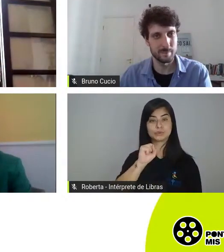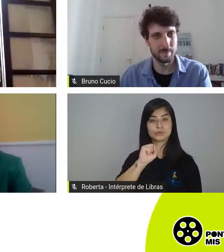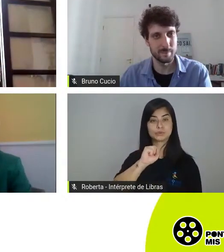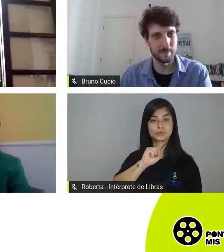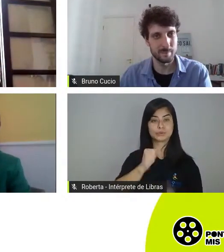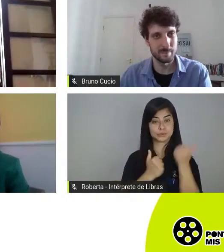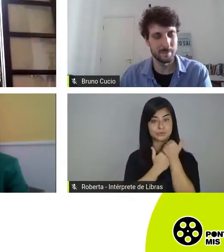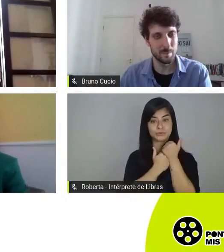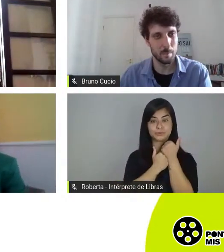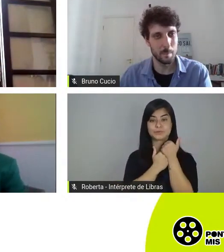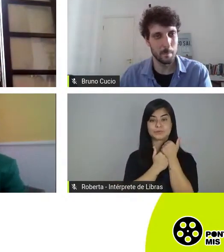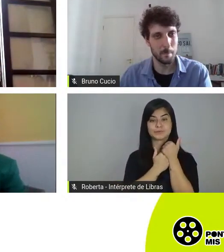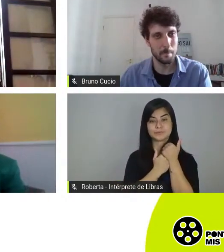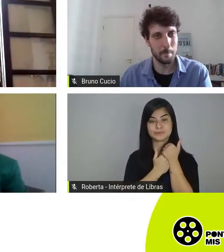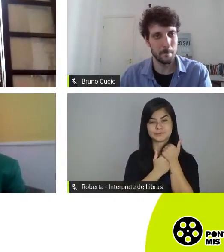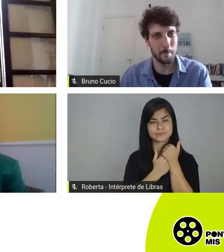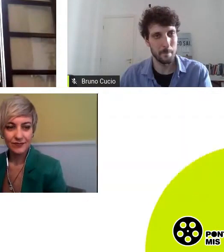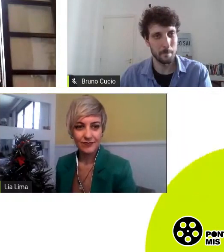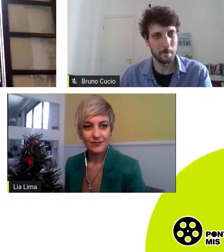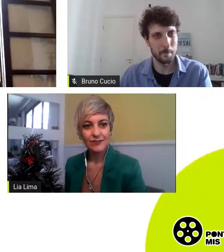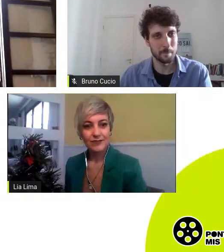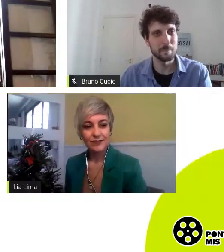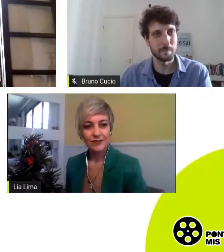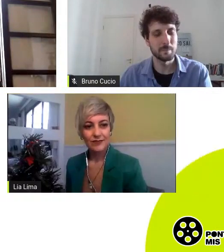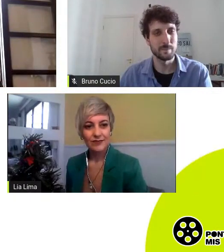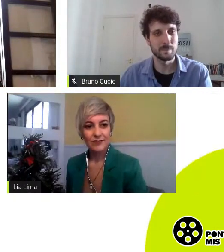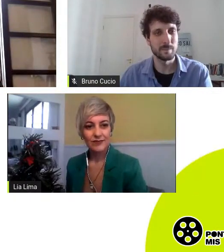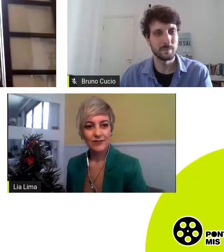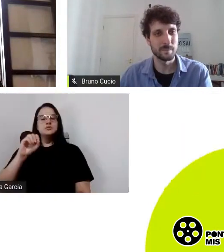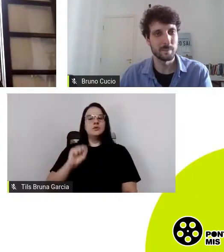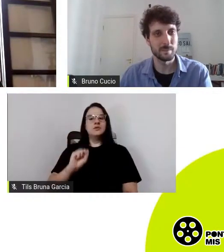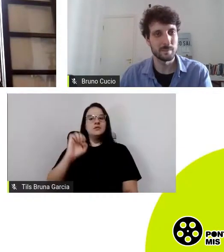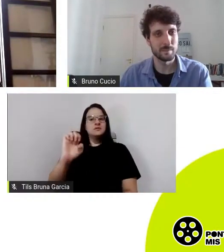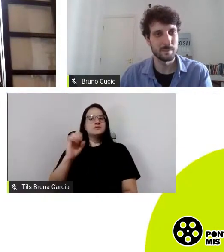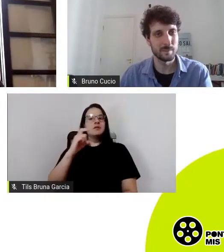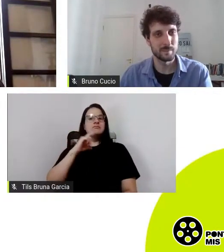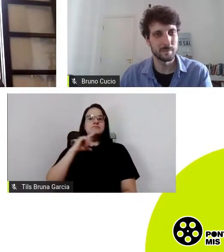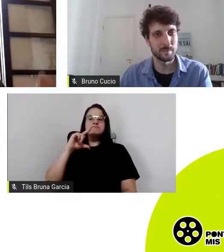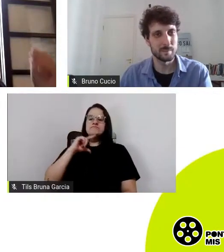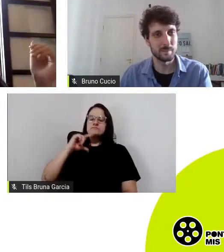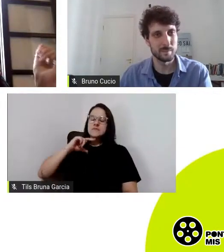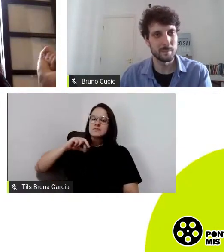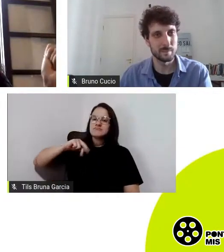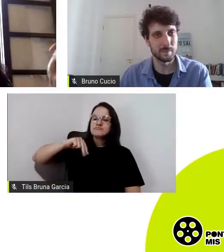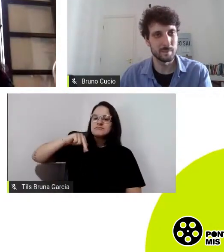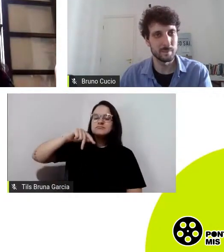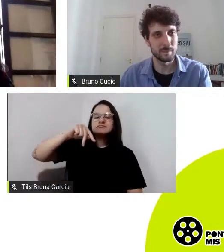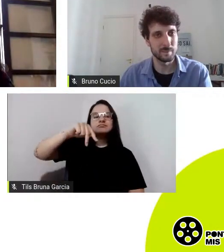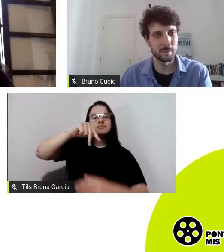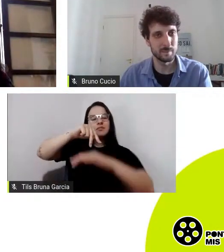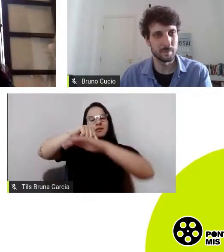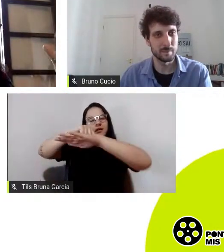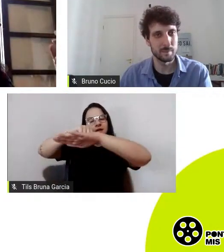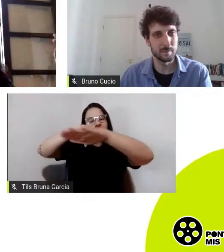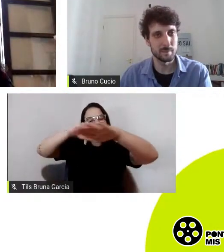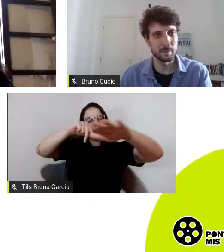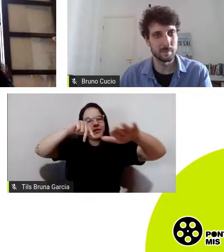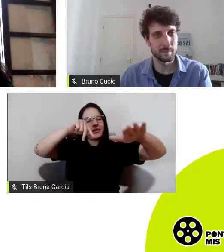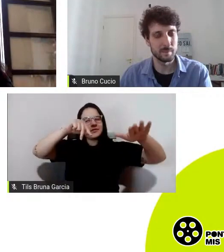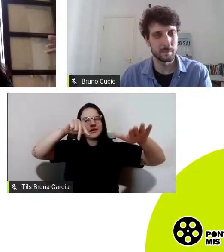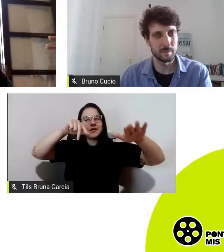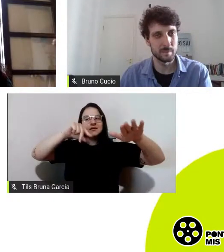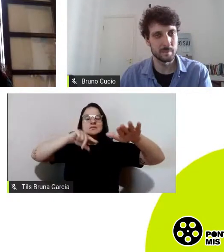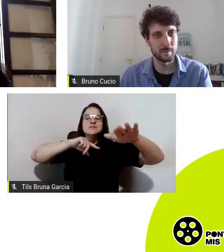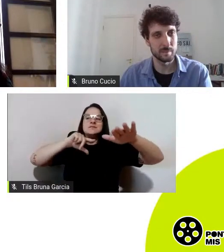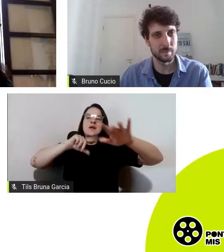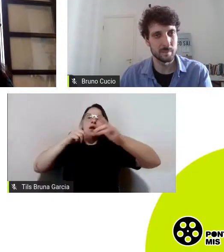cena... um plano chapliniano, assim, de personagem caminhando em direção ao horizonte, né? Toca uma música do Jean